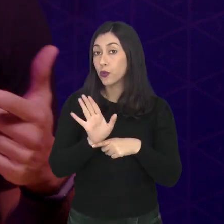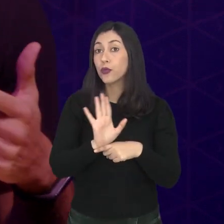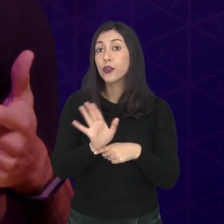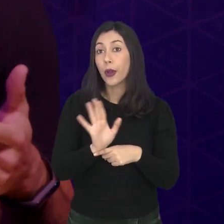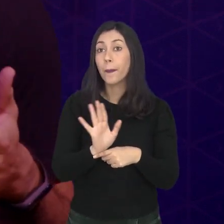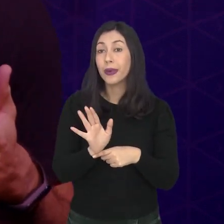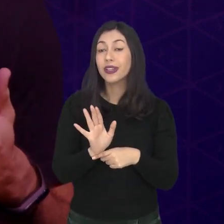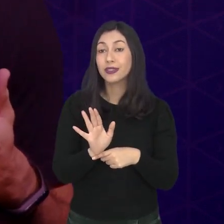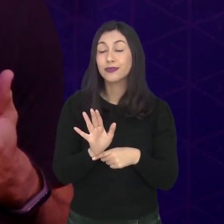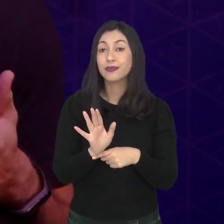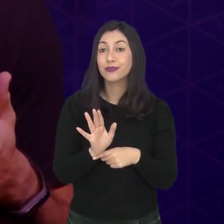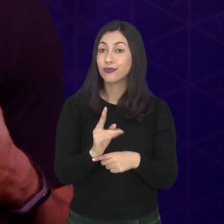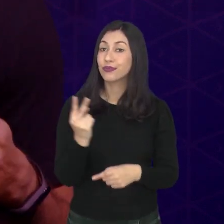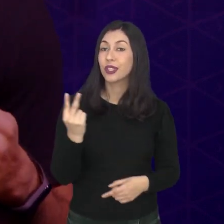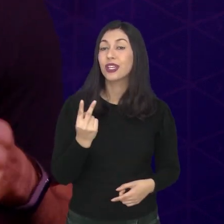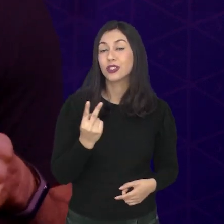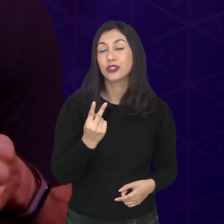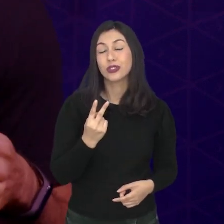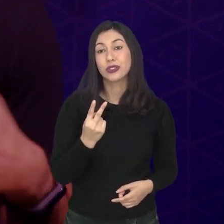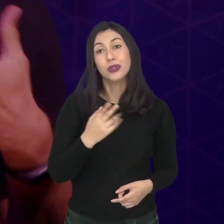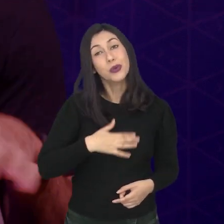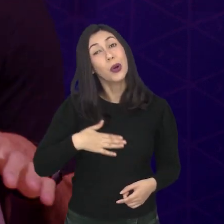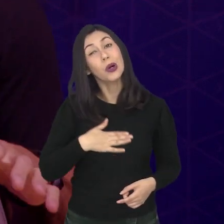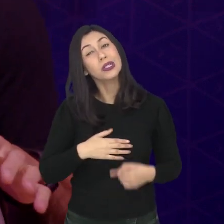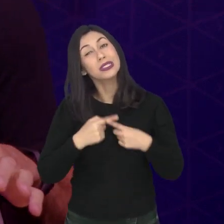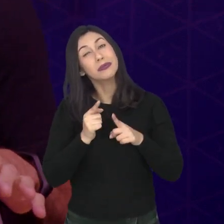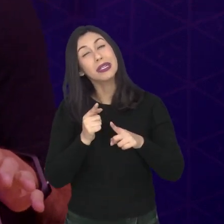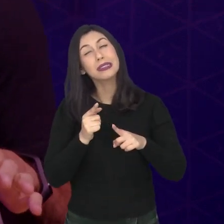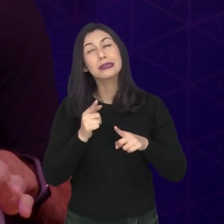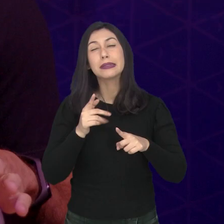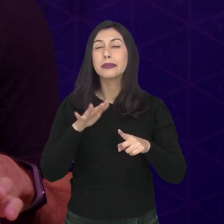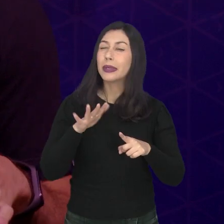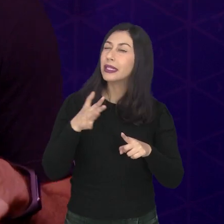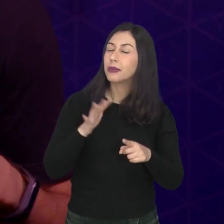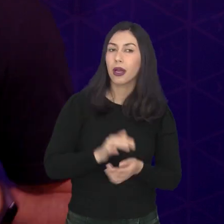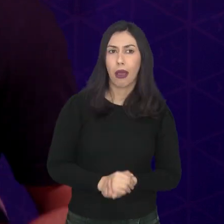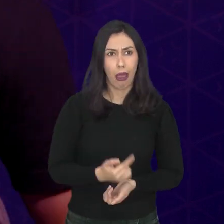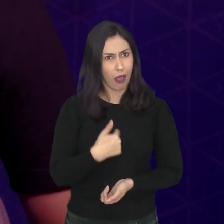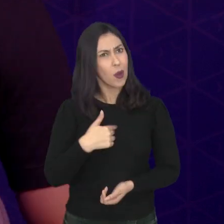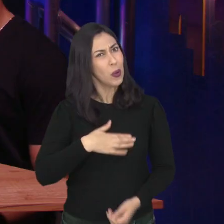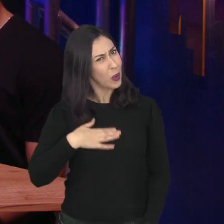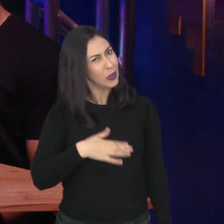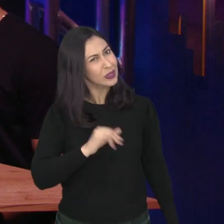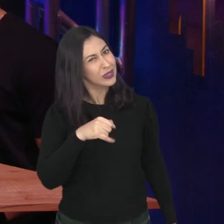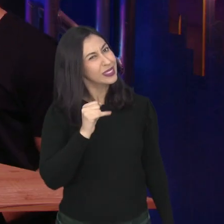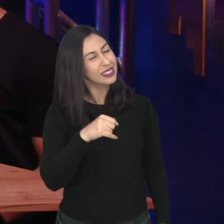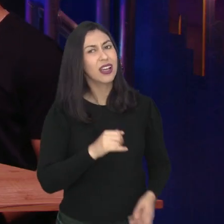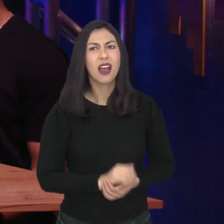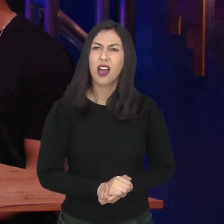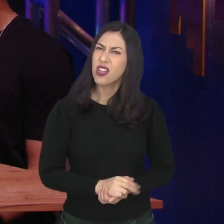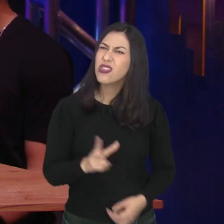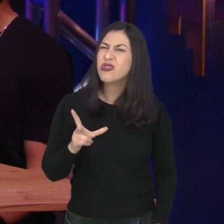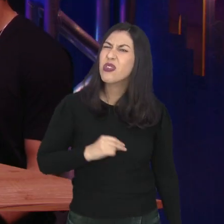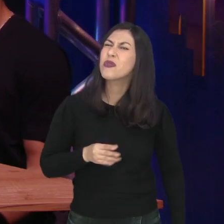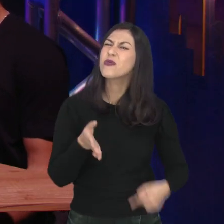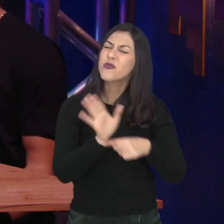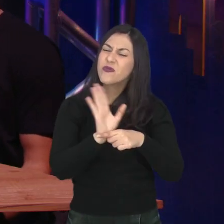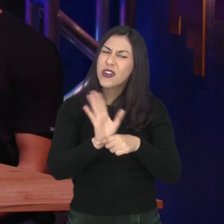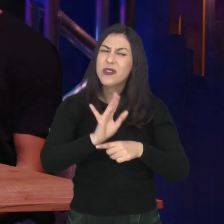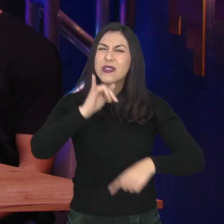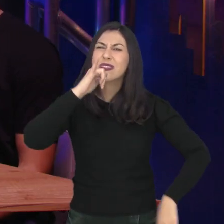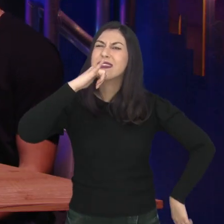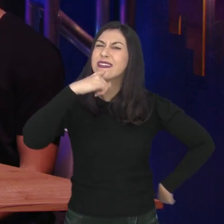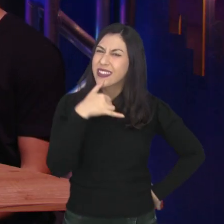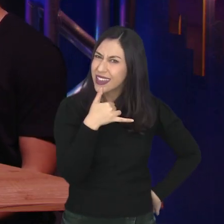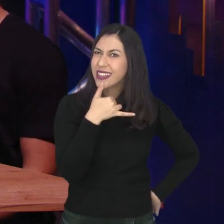que eu e a Vicky, a gente gosta e não gosta muito ao mesmo tempo. Eu gosto sim. Que é A Voz do Silêncio. Mas é o filme mais triste